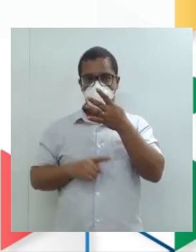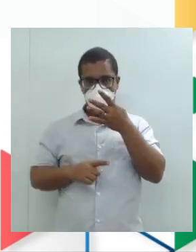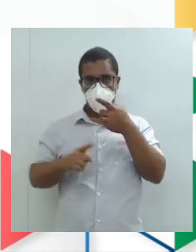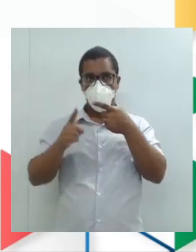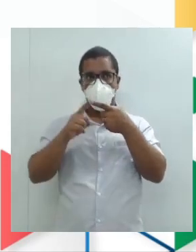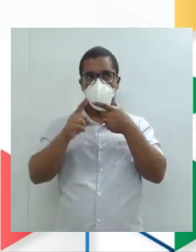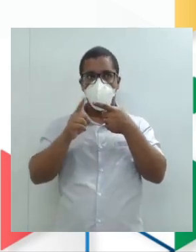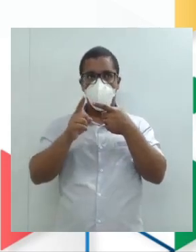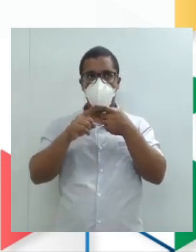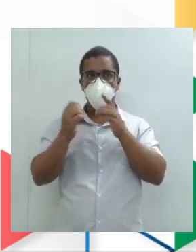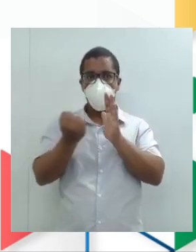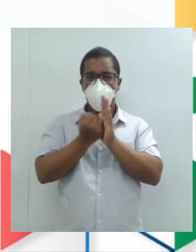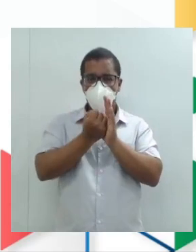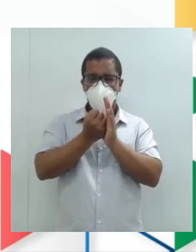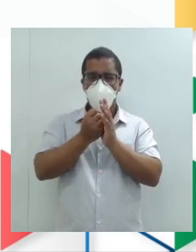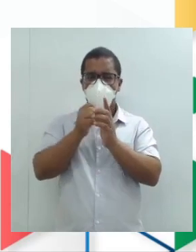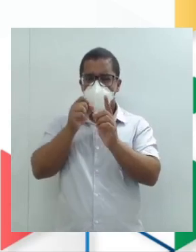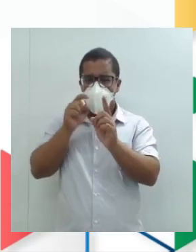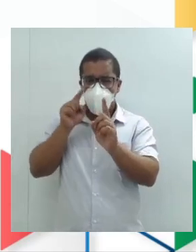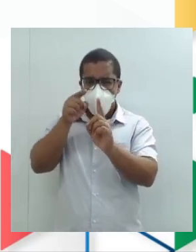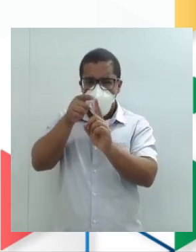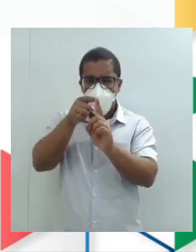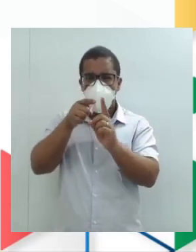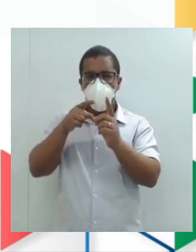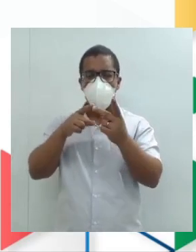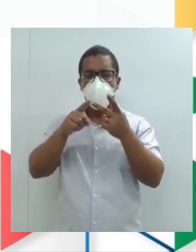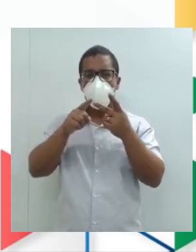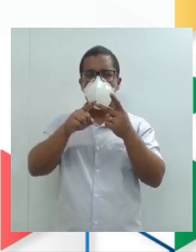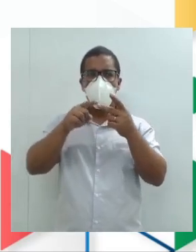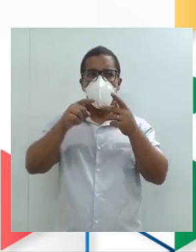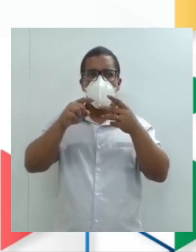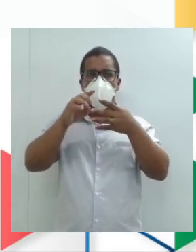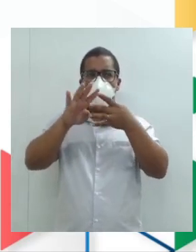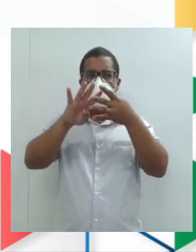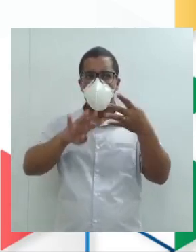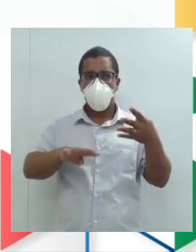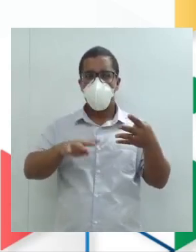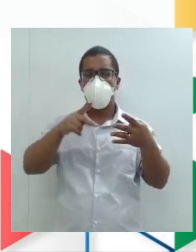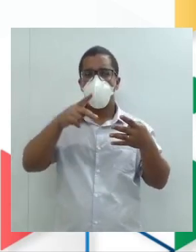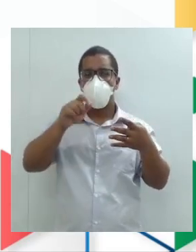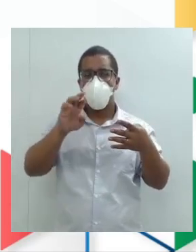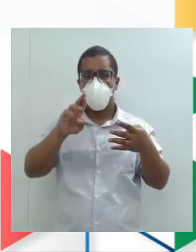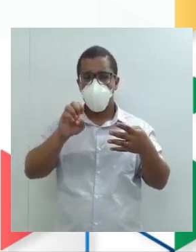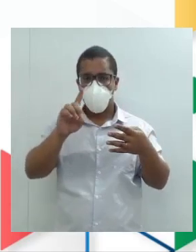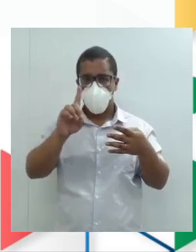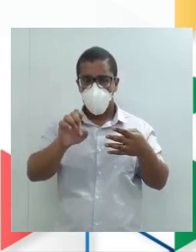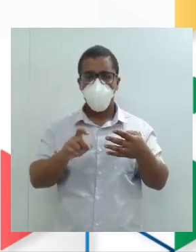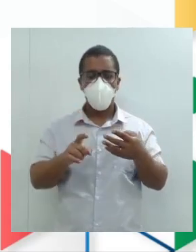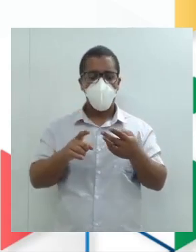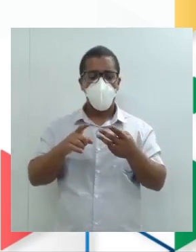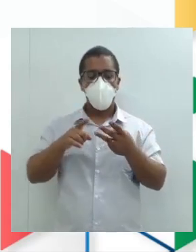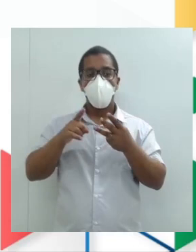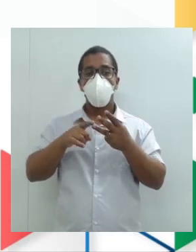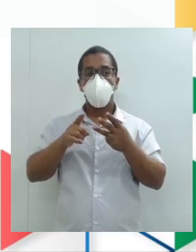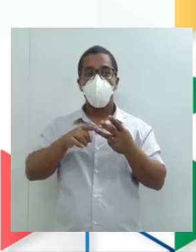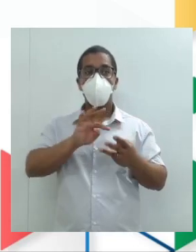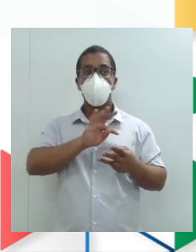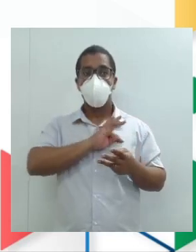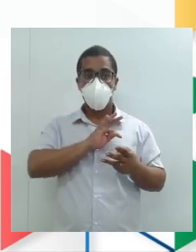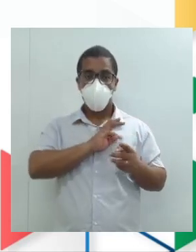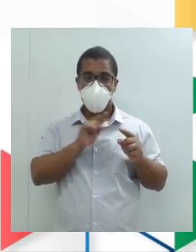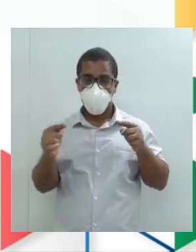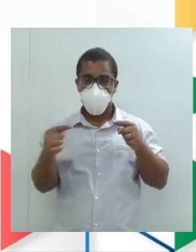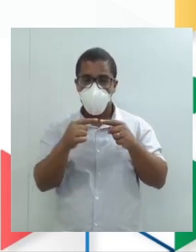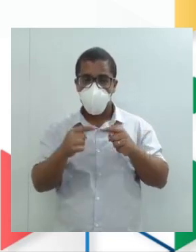de marca e precisão, esportes de rede e parede, esportes técnico-combinatórios, esportes